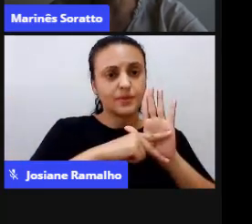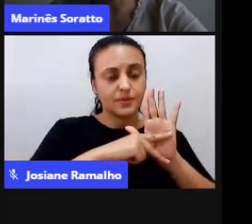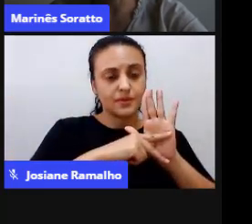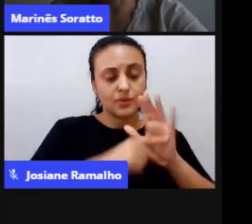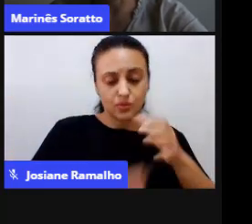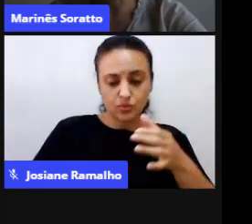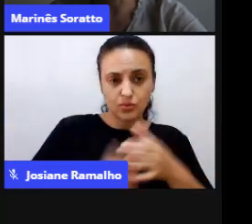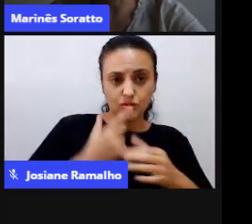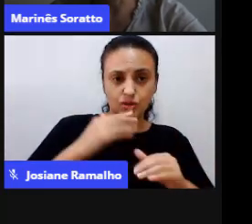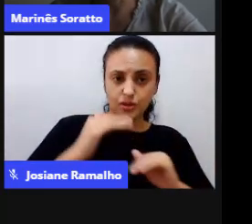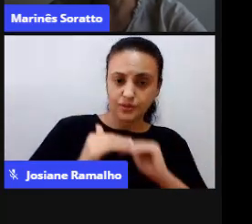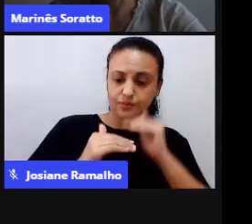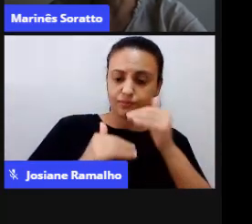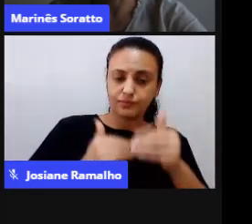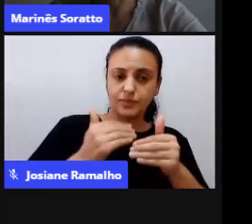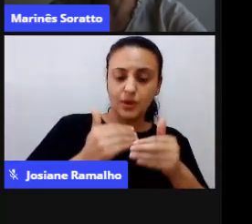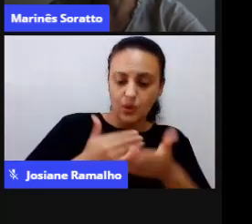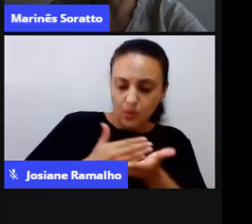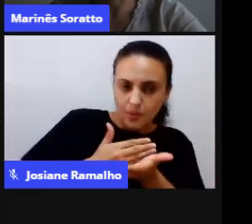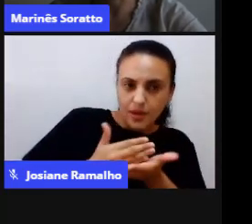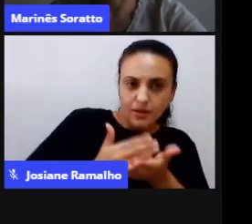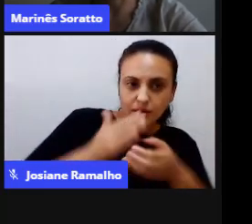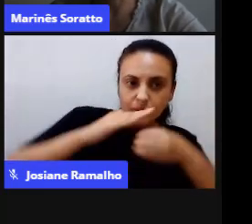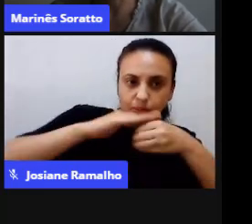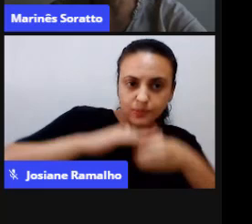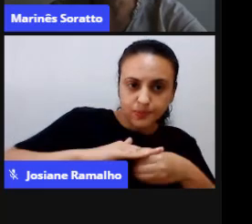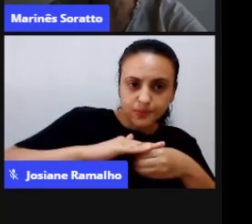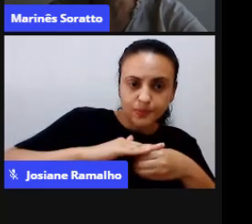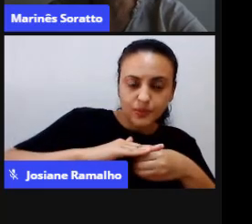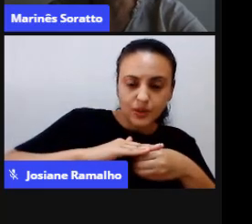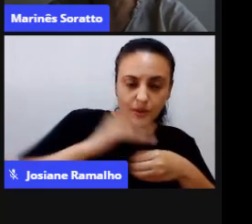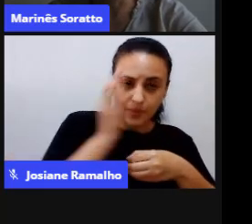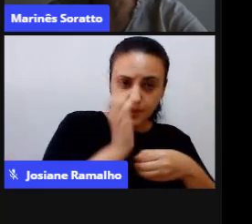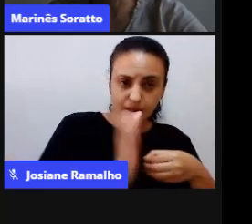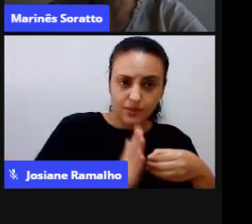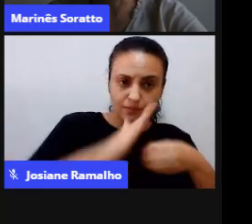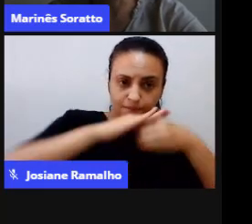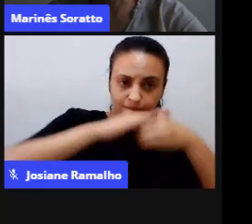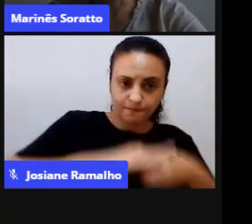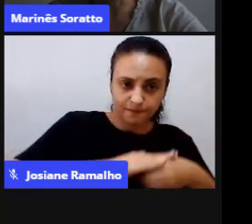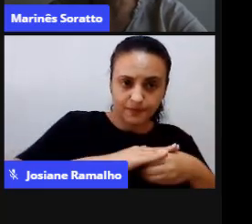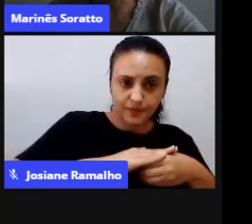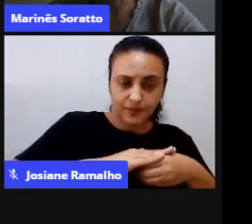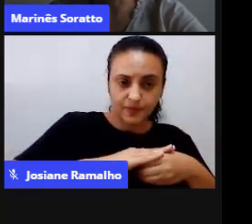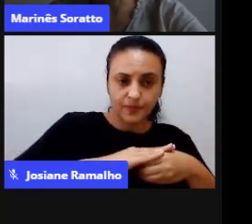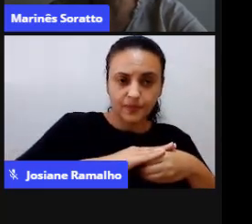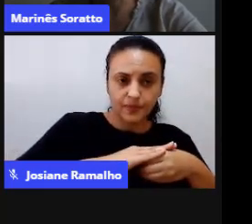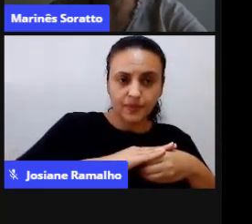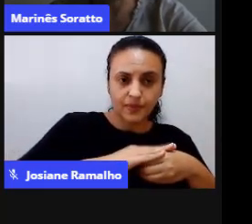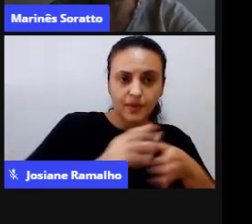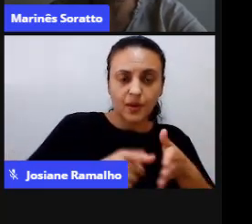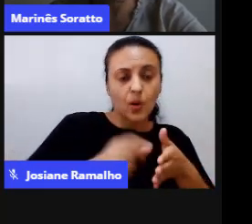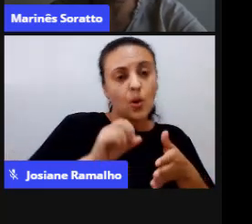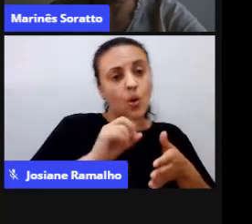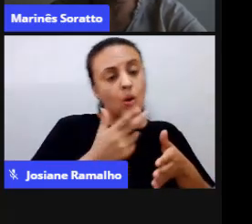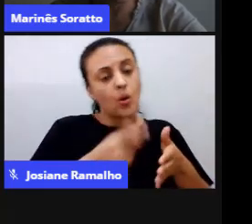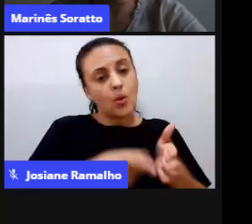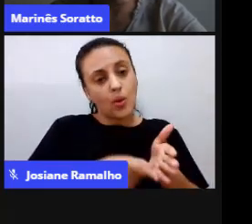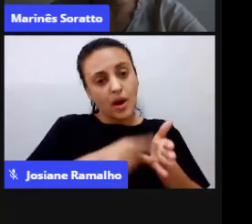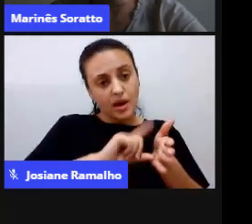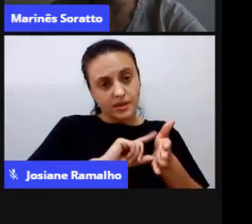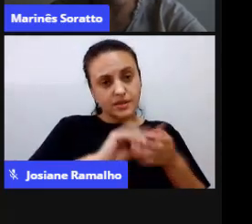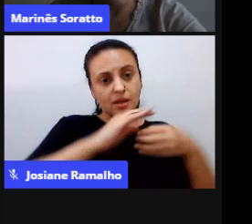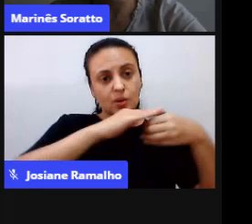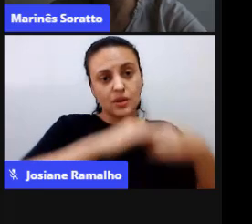da colonização, né, da colonização do Brasil, ou melhor dizendo, antes da colonização não existia